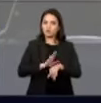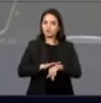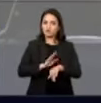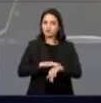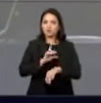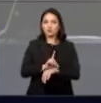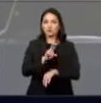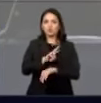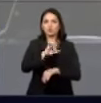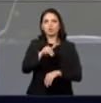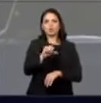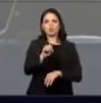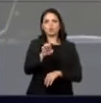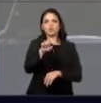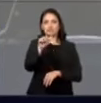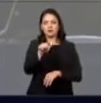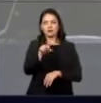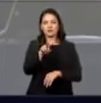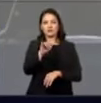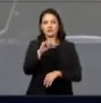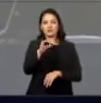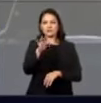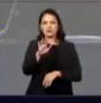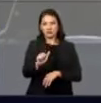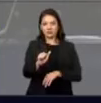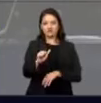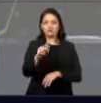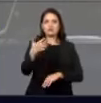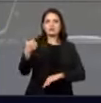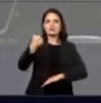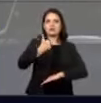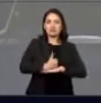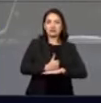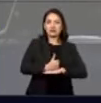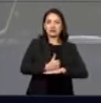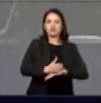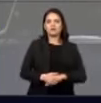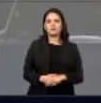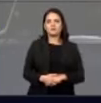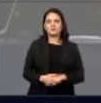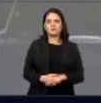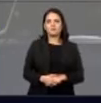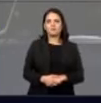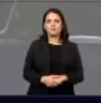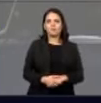Vicente Santini, secretário, se eu puder,